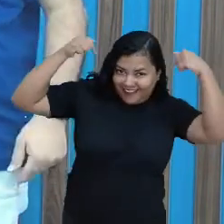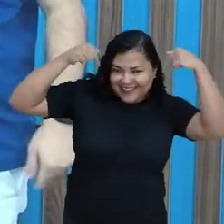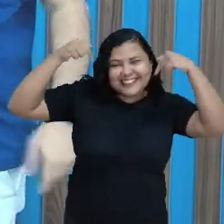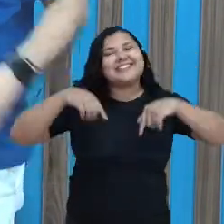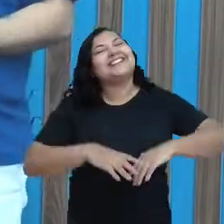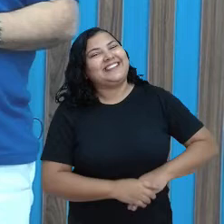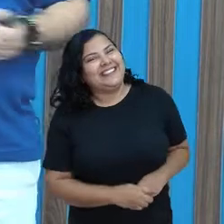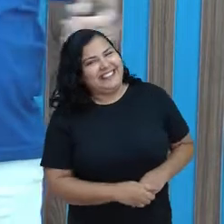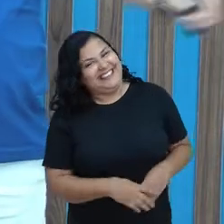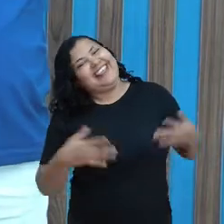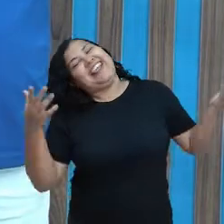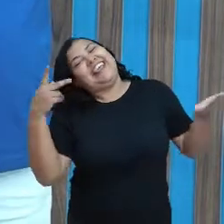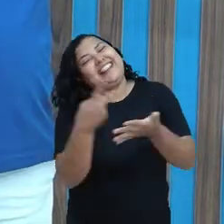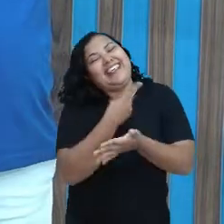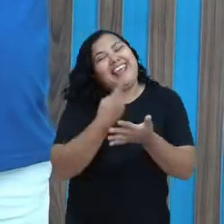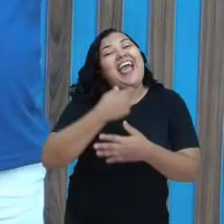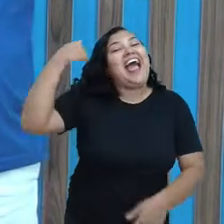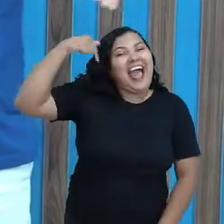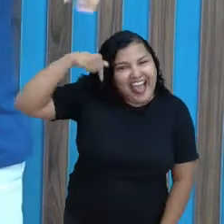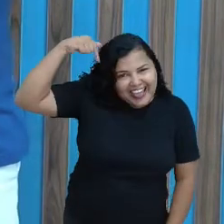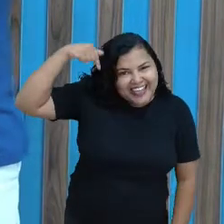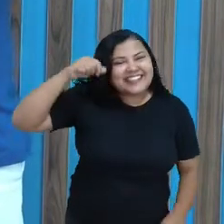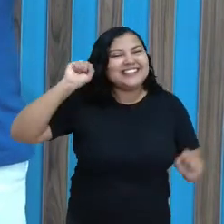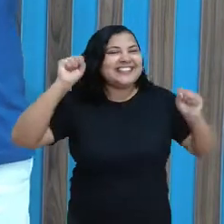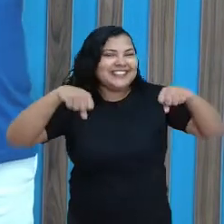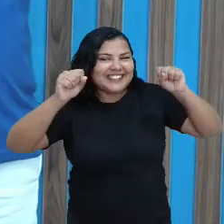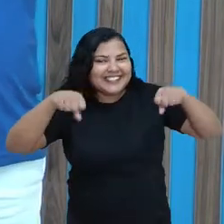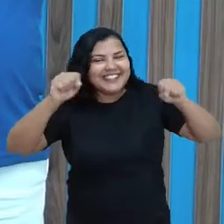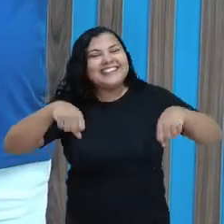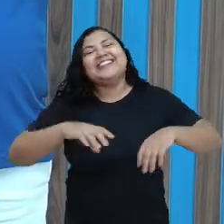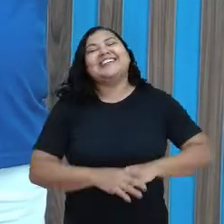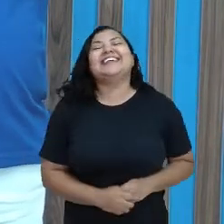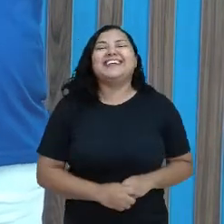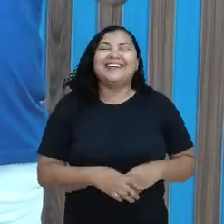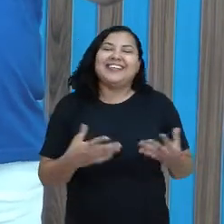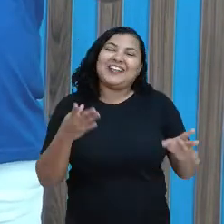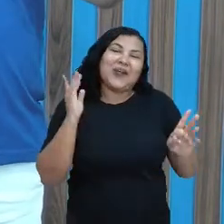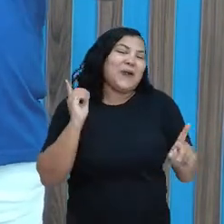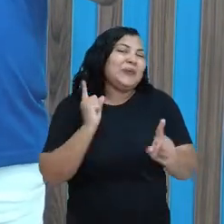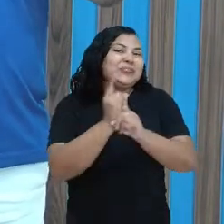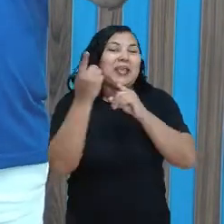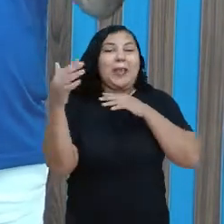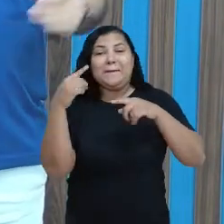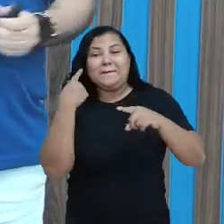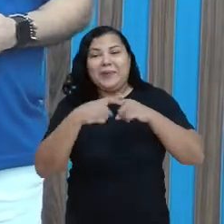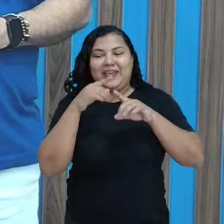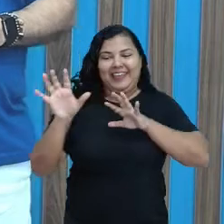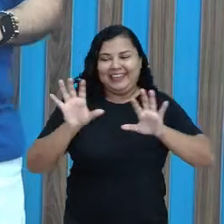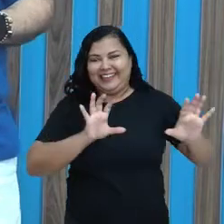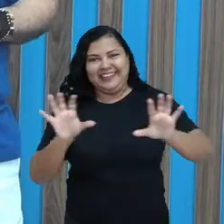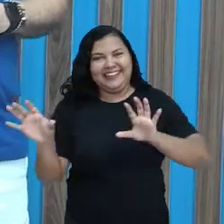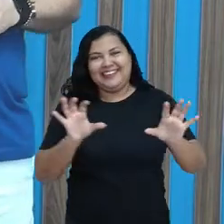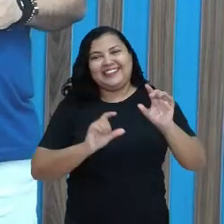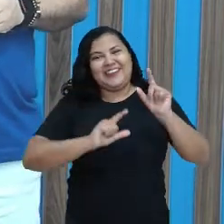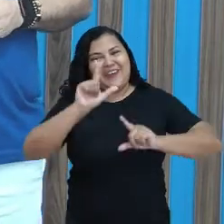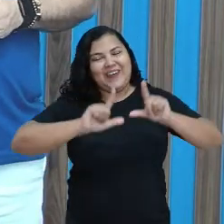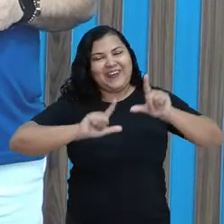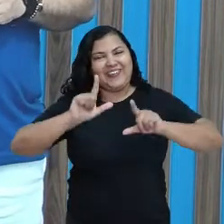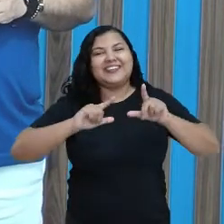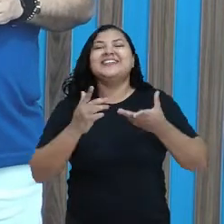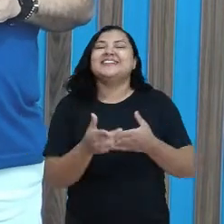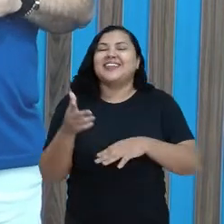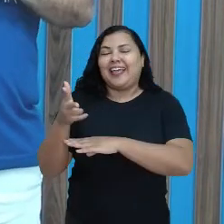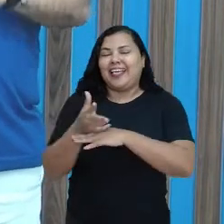ó, eita, errei de novo, aqui, olha ela aqui, achou? No cantinho. É só posicionamento de câmera, pessoal. Então, a